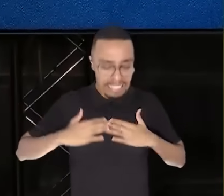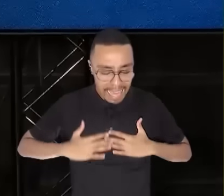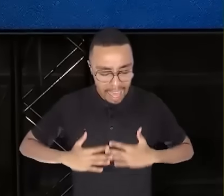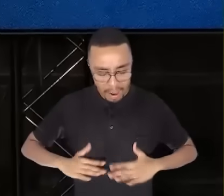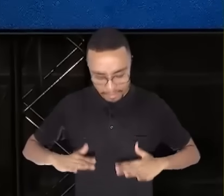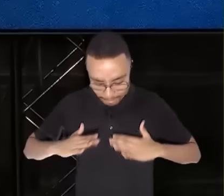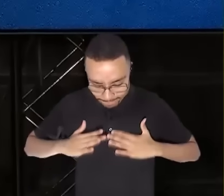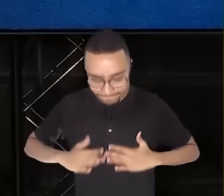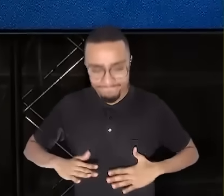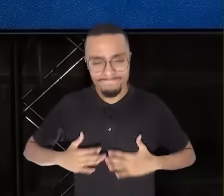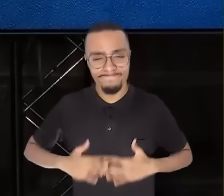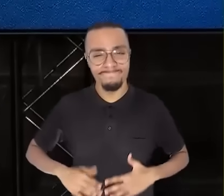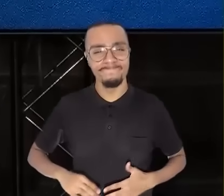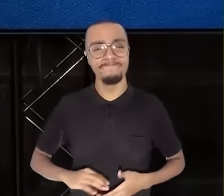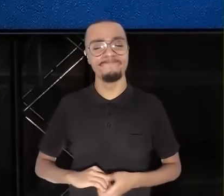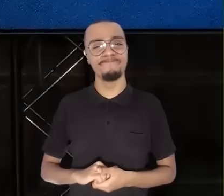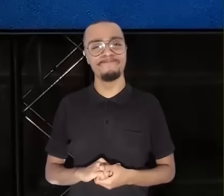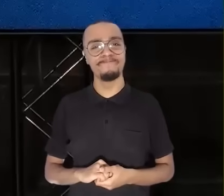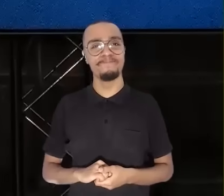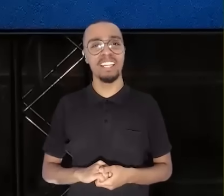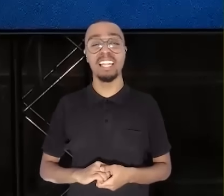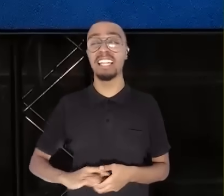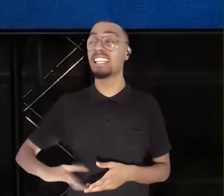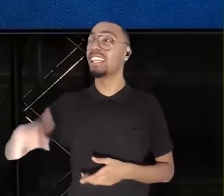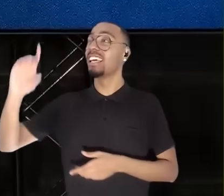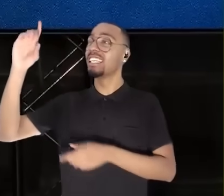Calma. Fala para o seu irmão: calma, ele é.